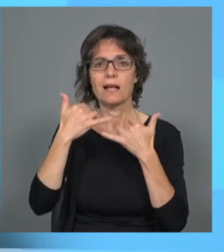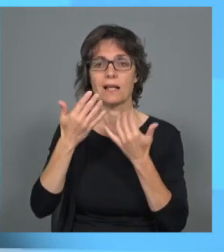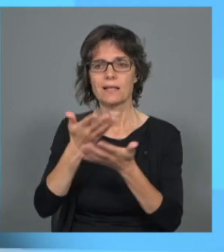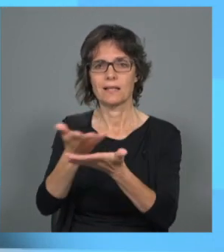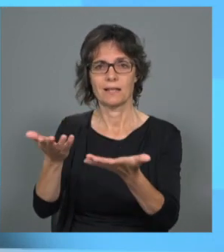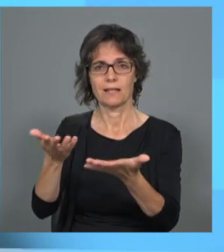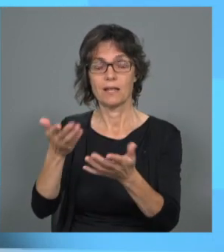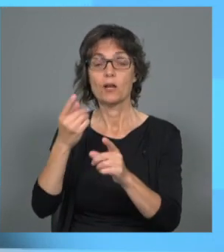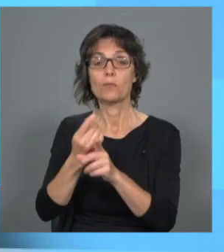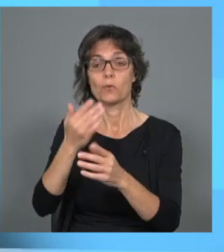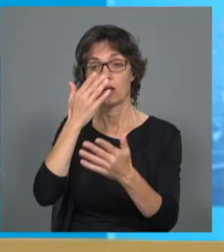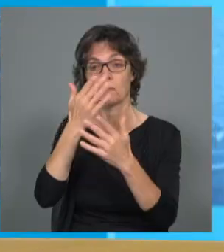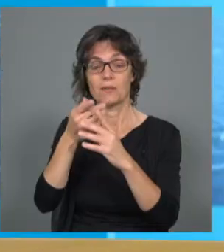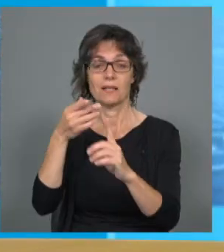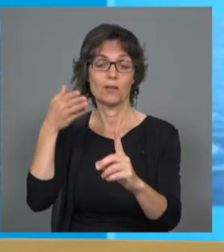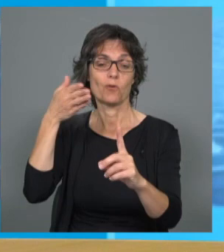pela frente.